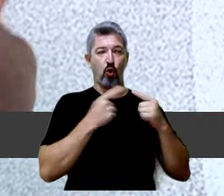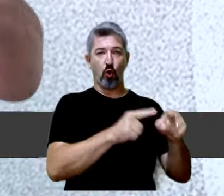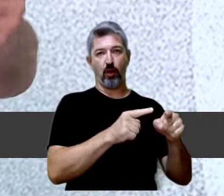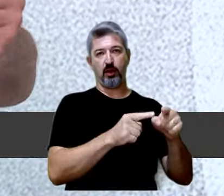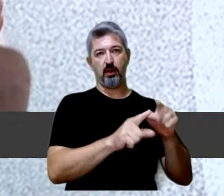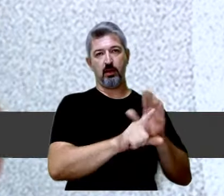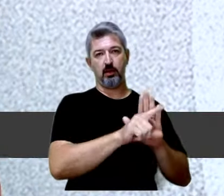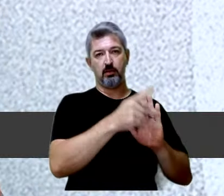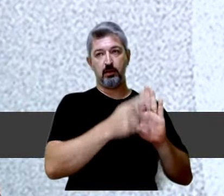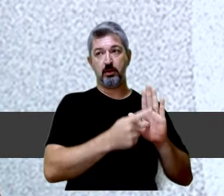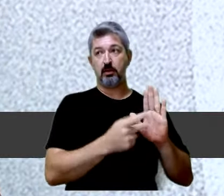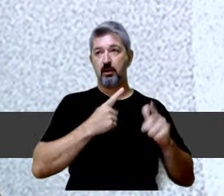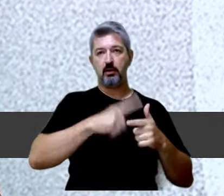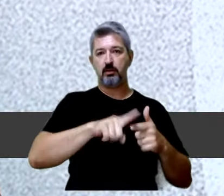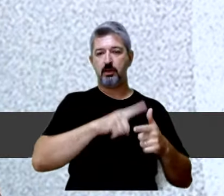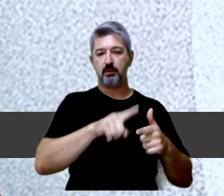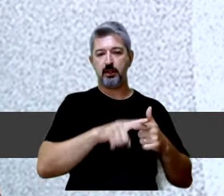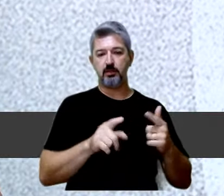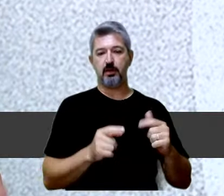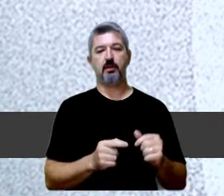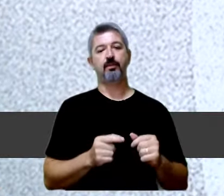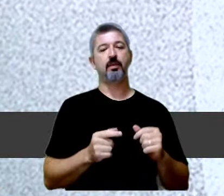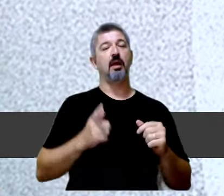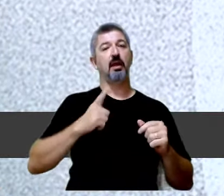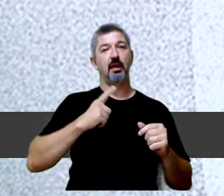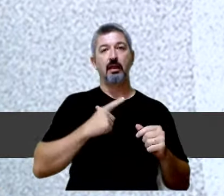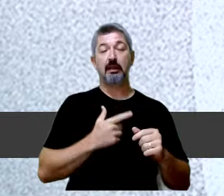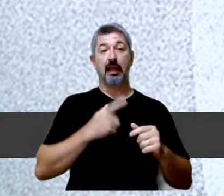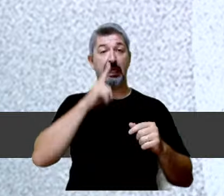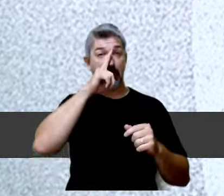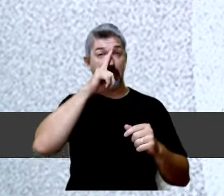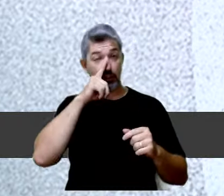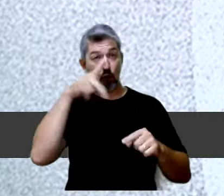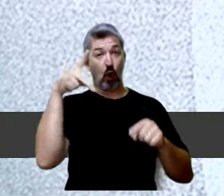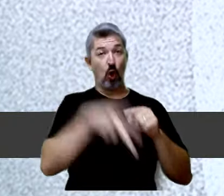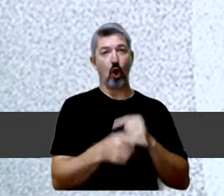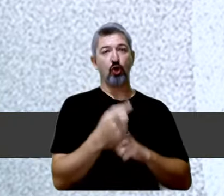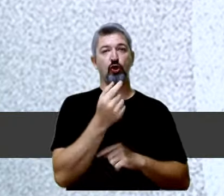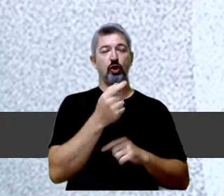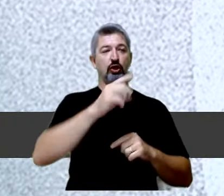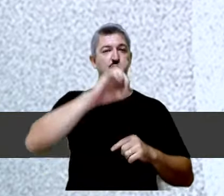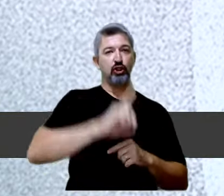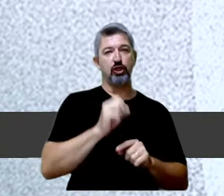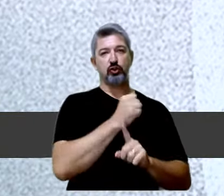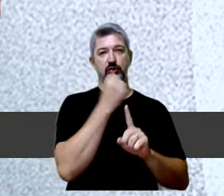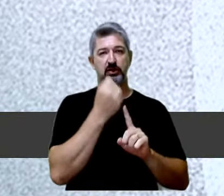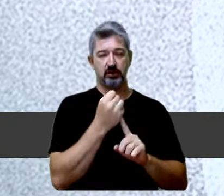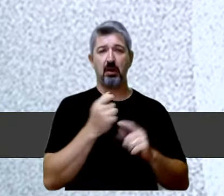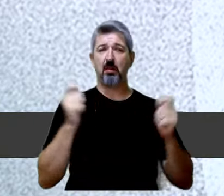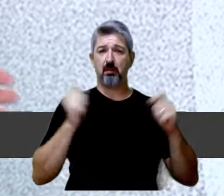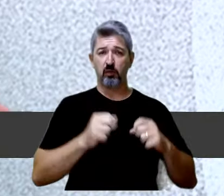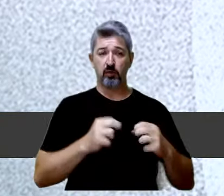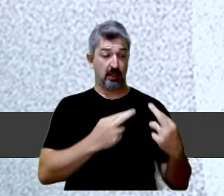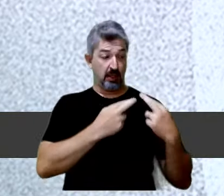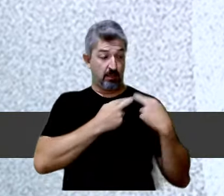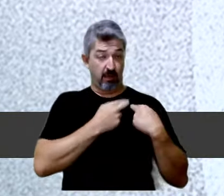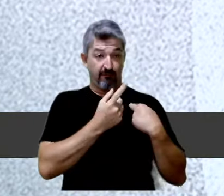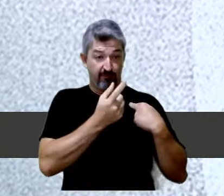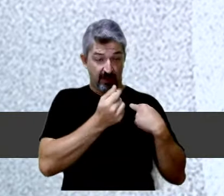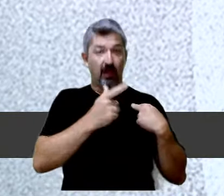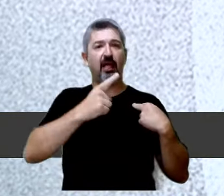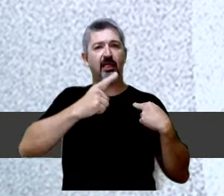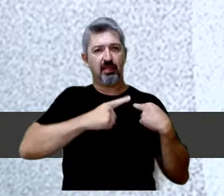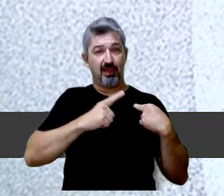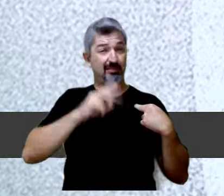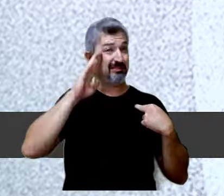criari o risco de ter cortes em gastos sociais eu acredito que é plenamente possível a gente ter responsabilidade fiscal ainda mais São Paulo com